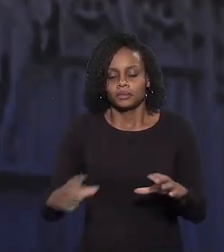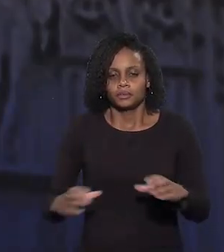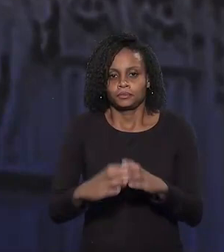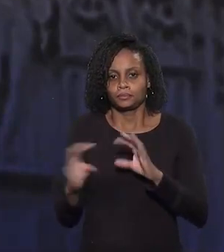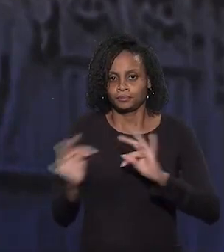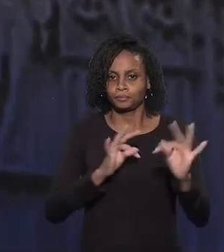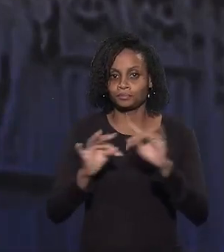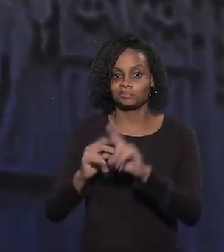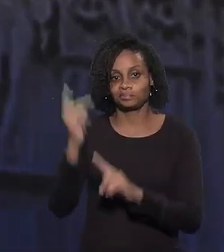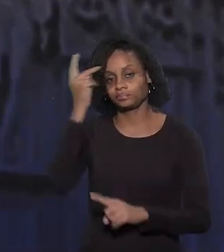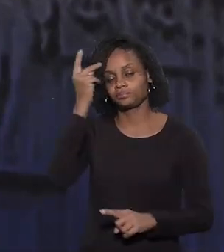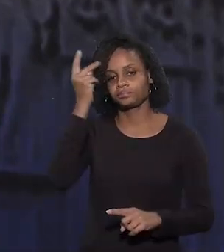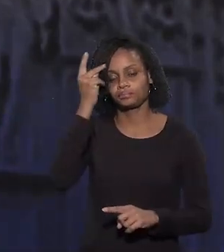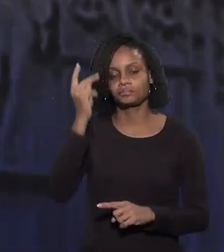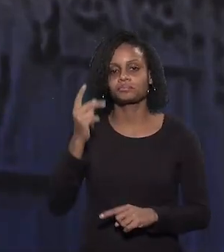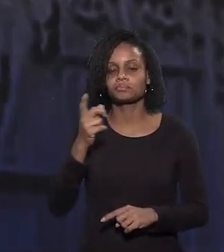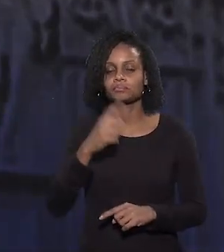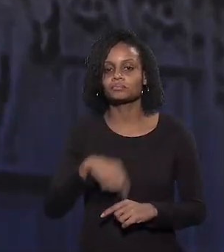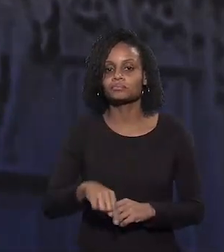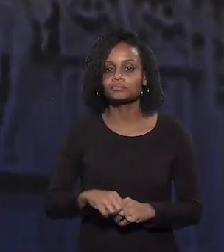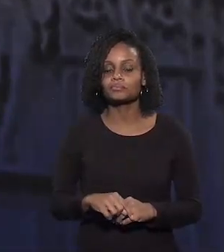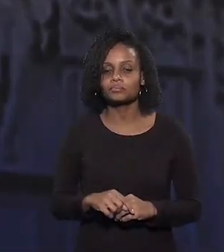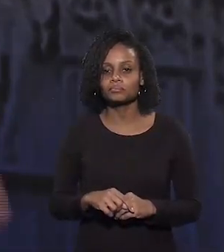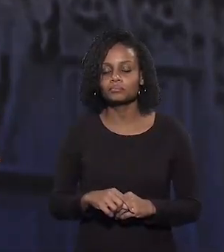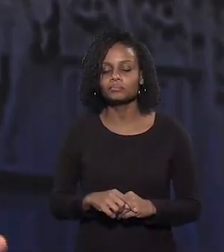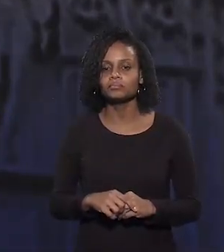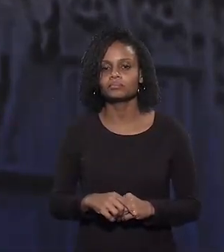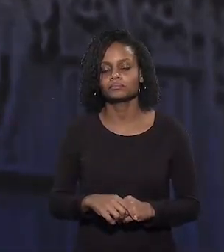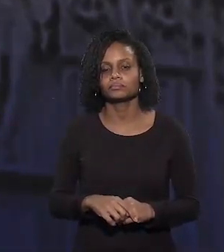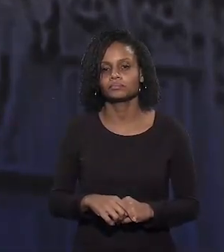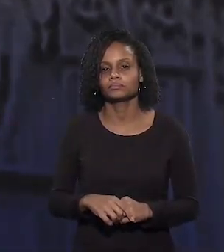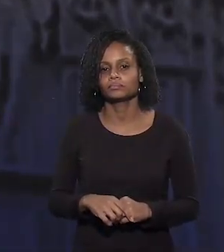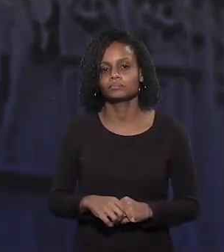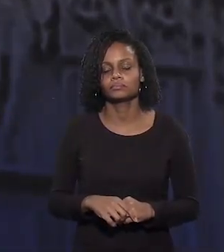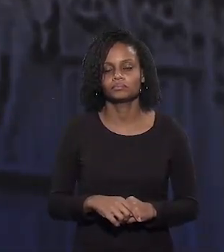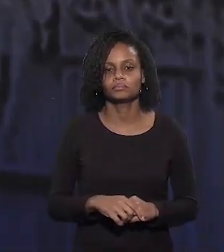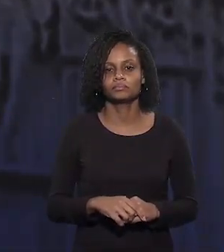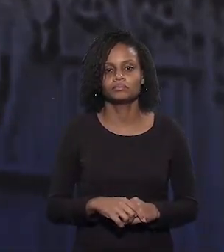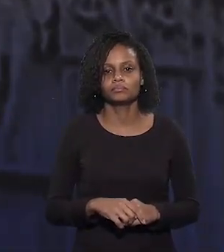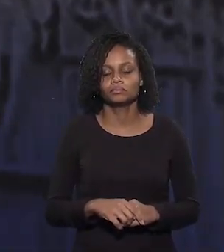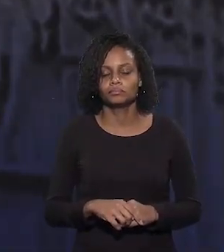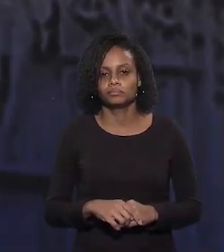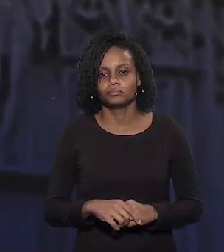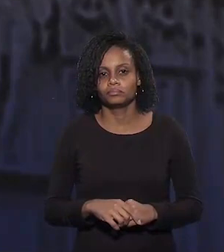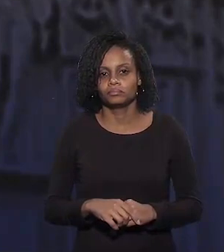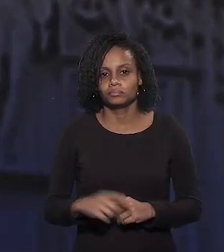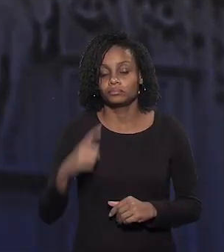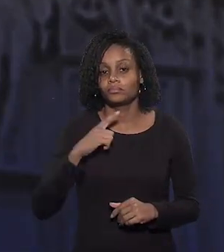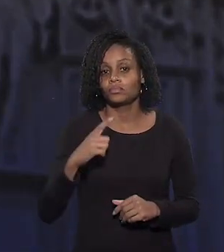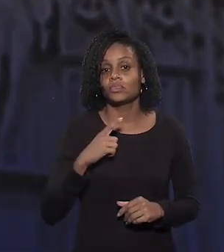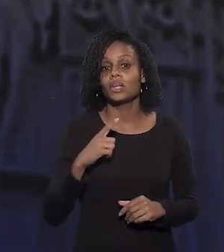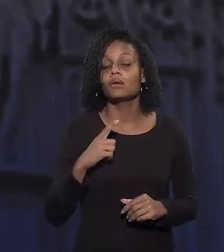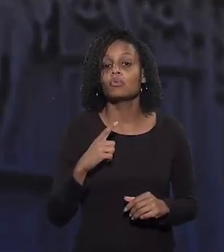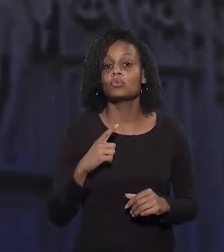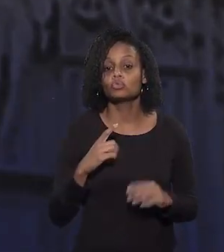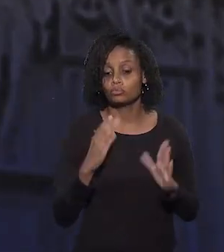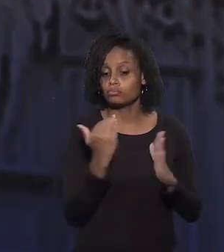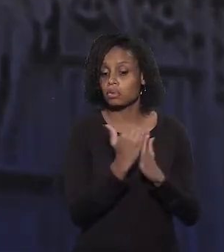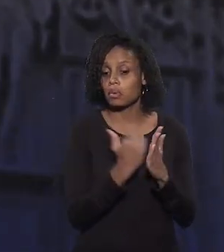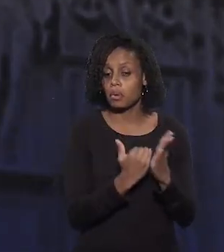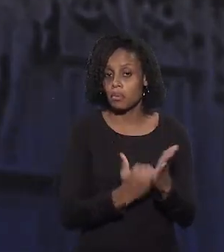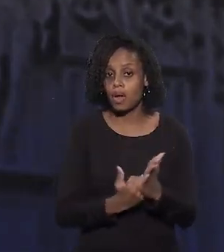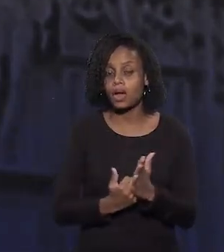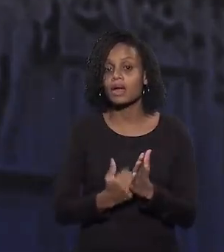comunidades terapêuticas em São Paulo, oferecemos uma modalidade muito interessante, que é por meio de